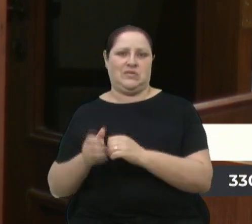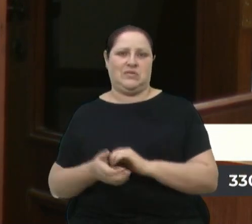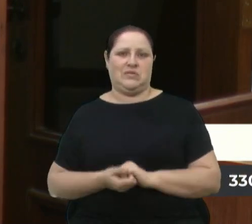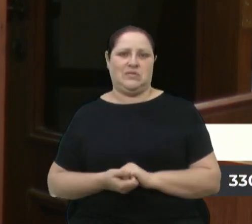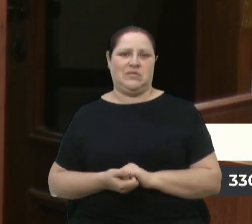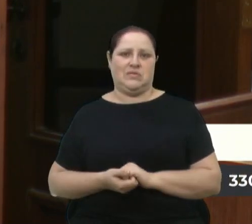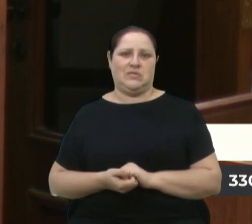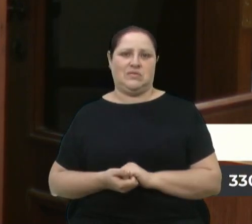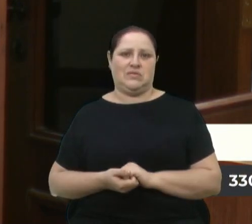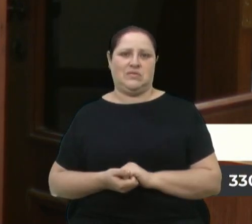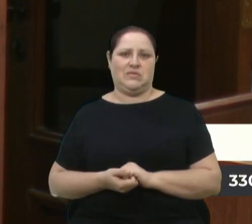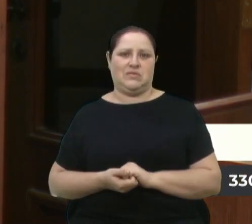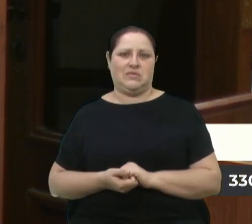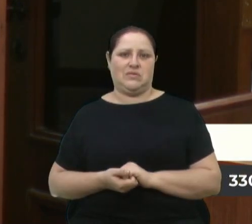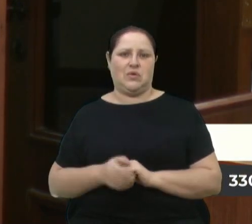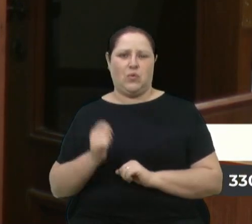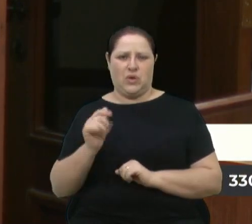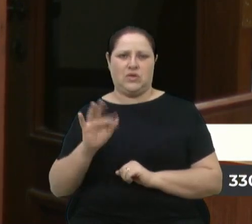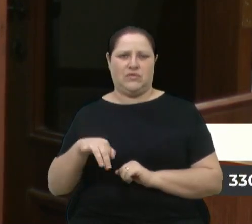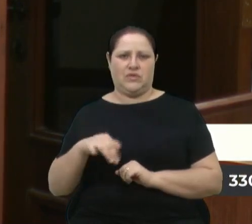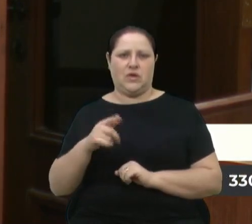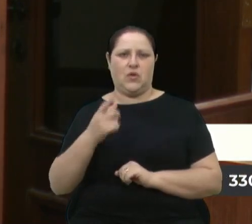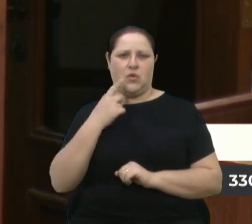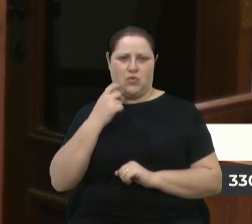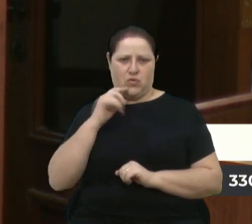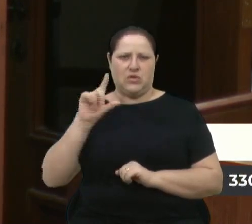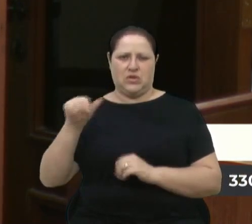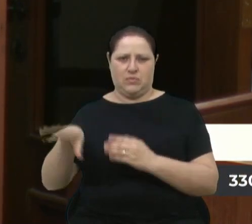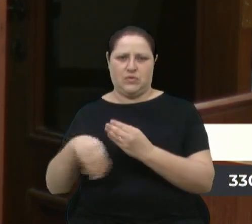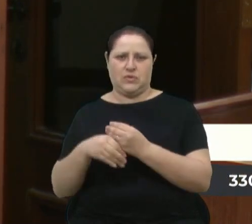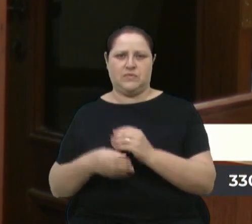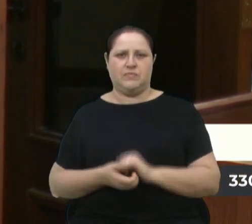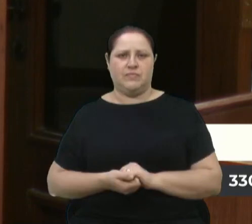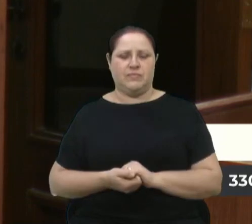finalizar e passar a minha parte, a vereadora Rose. E isso é um absurdo.